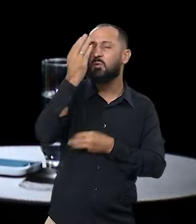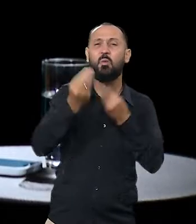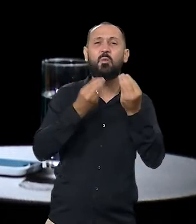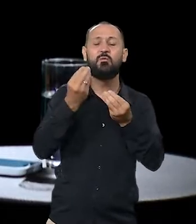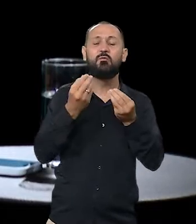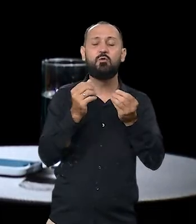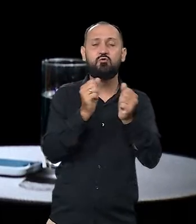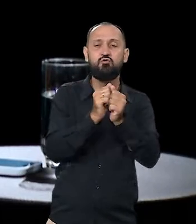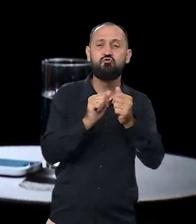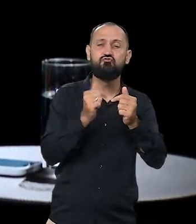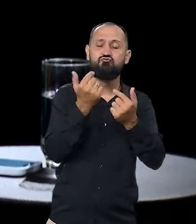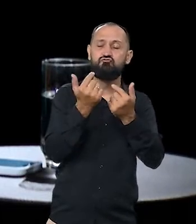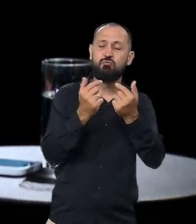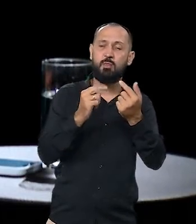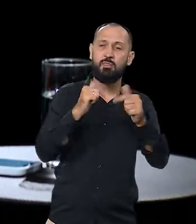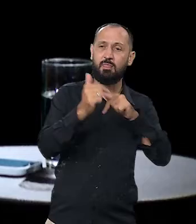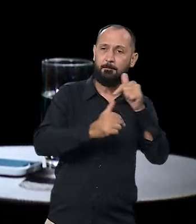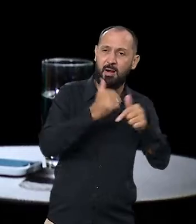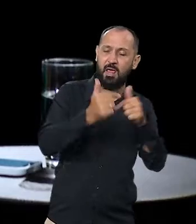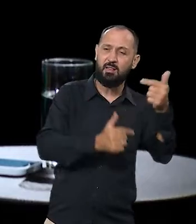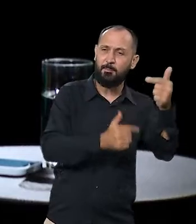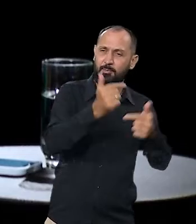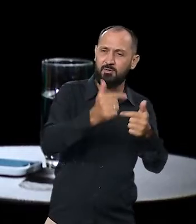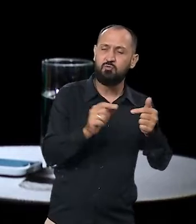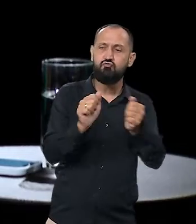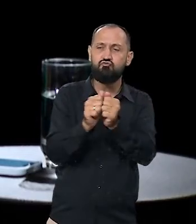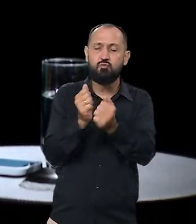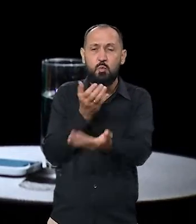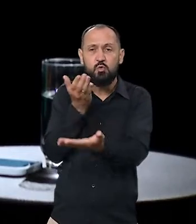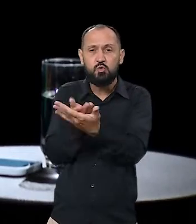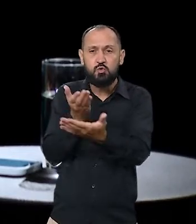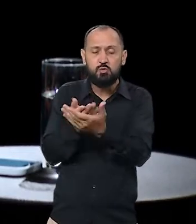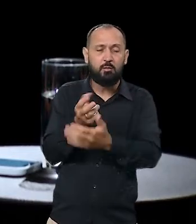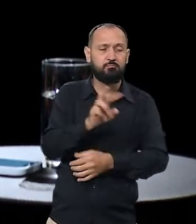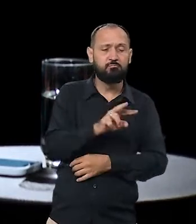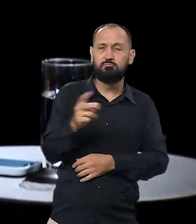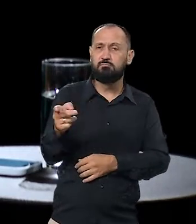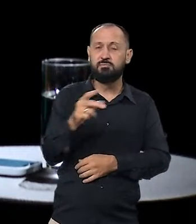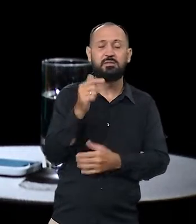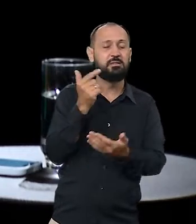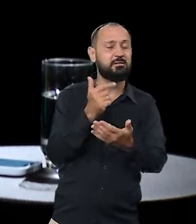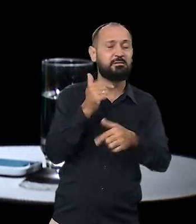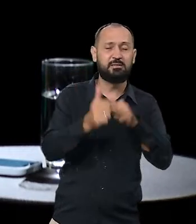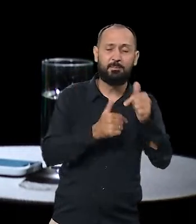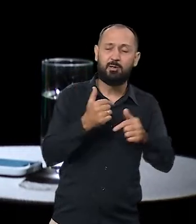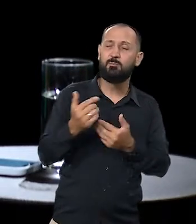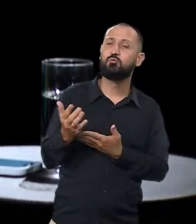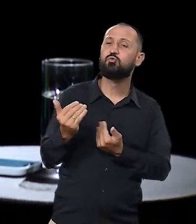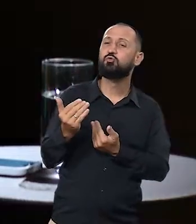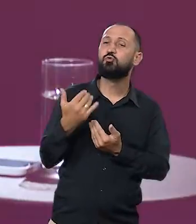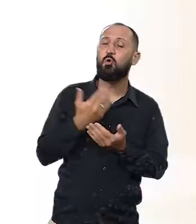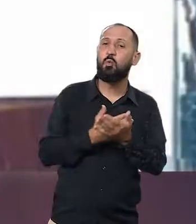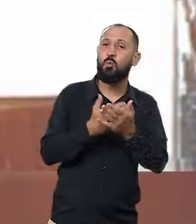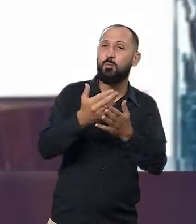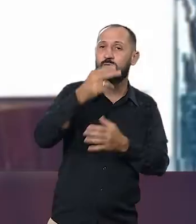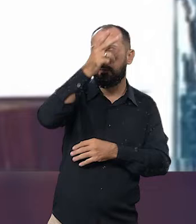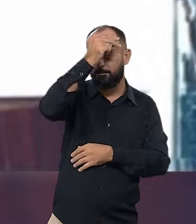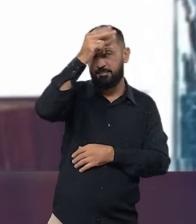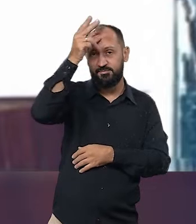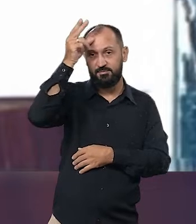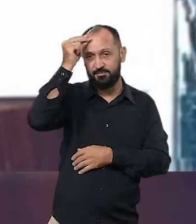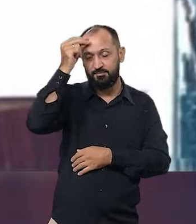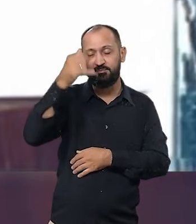de saber como é que foi conciliar, então, o trabalho na política com os estudos. O senhor que sempre trabalhou desde muito jovem, assumiu